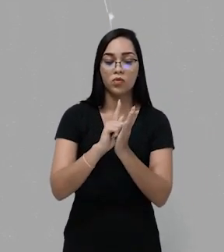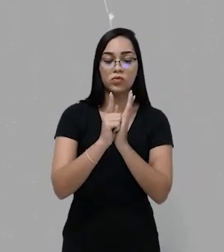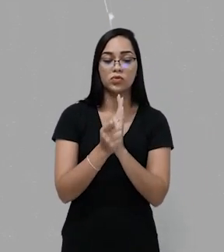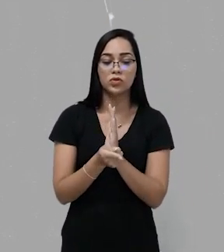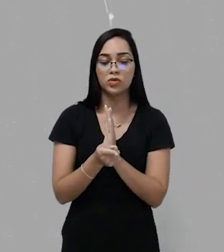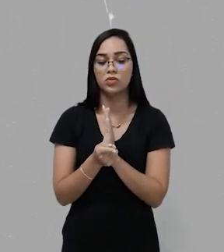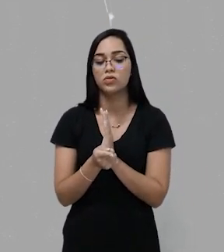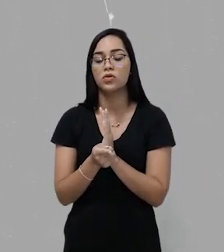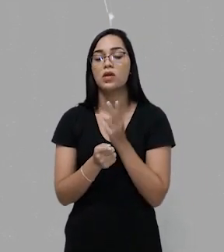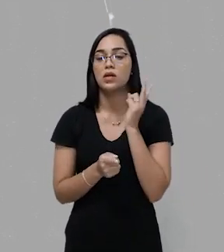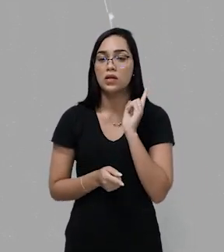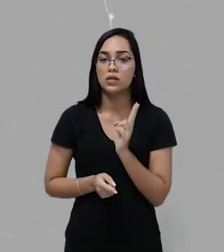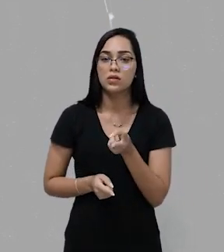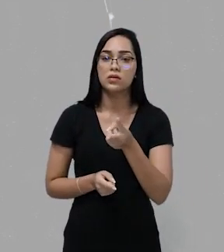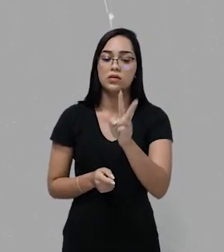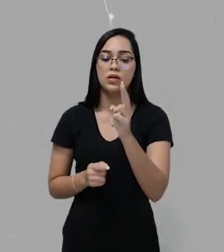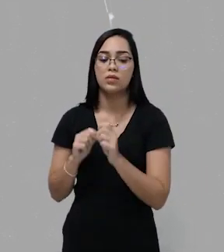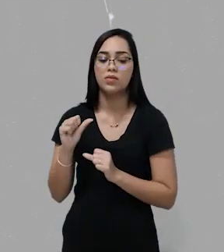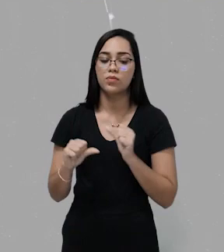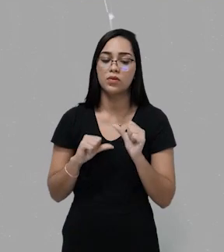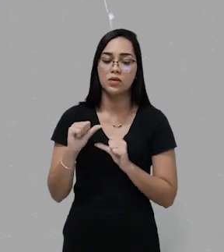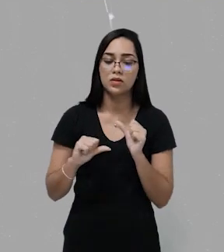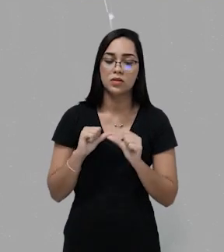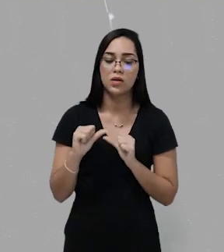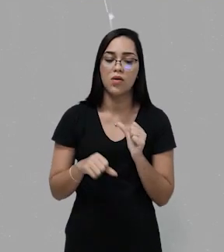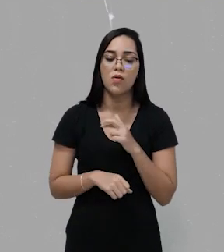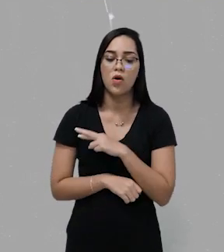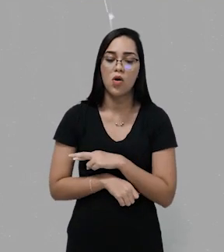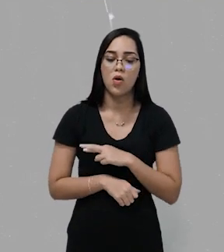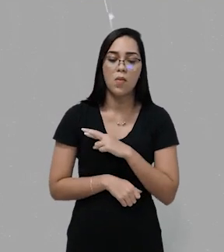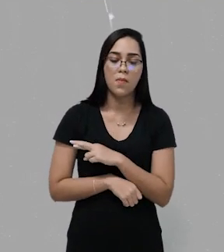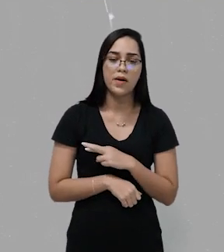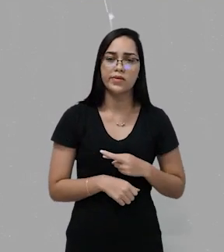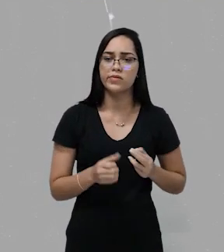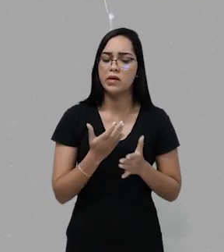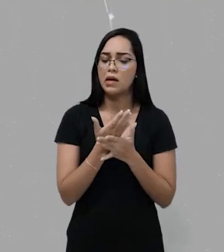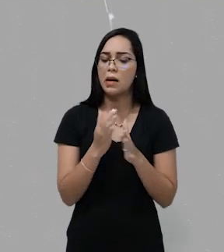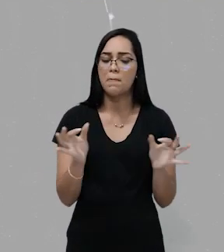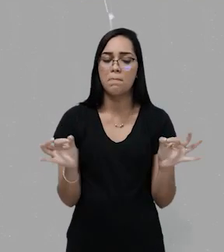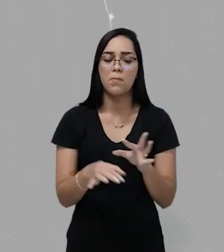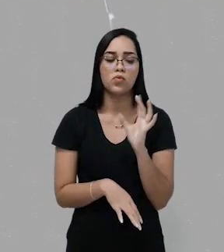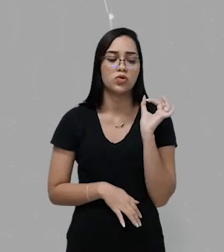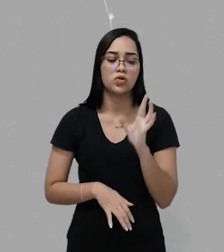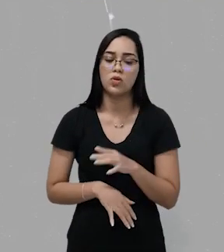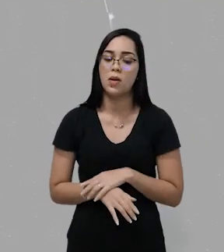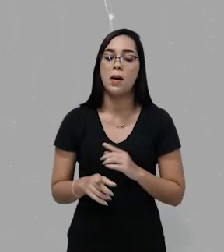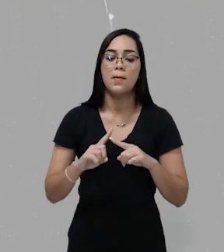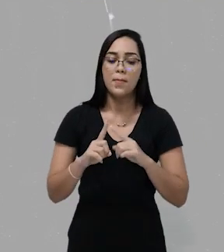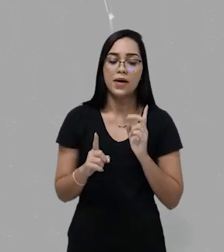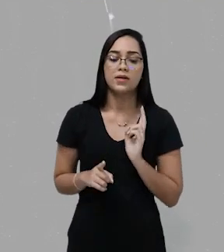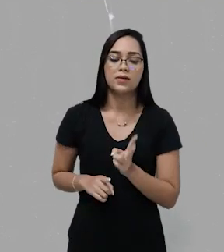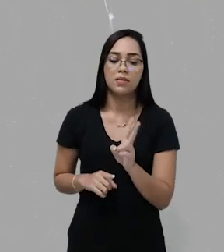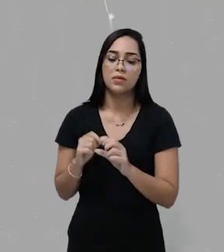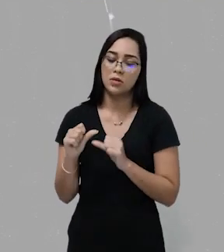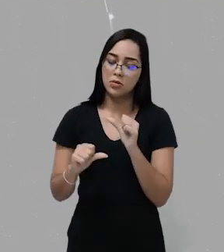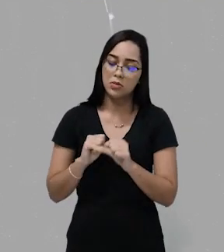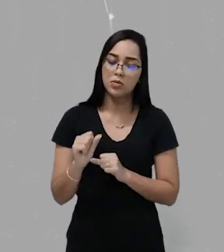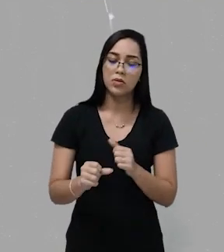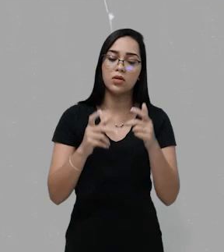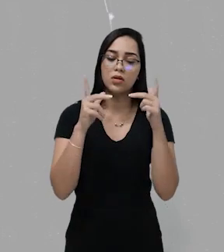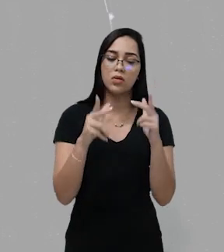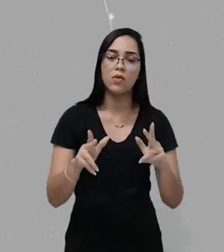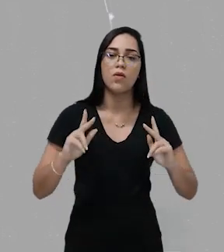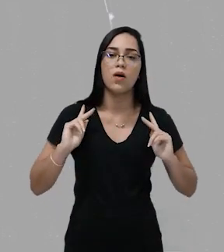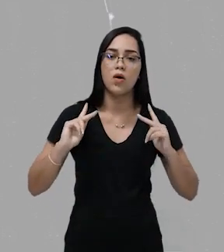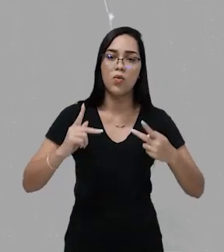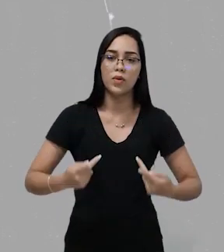antagonistas, que são os vilões. Gênero em constante mutação, porque o romance não é uma forma acabada, mas está continuamente